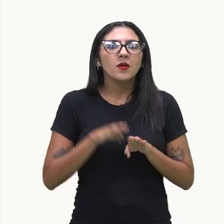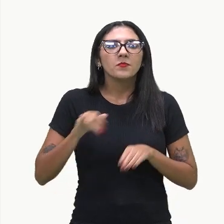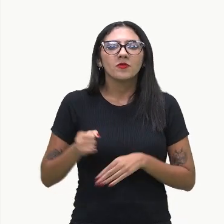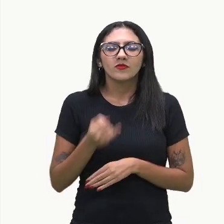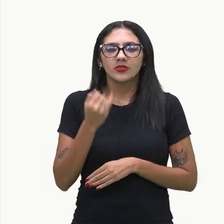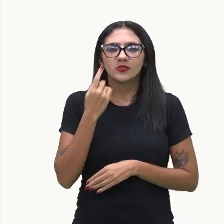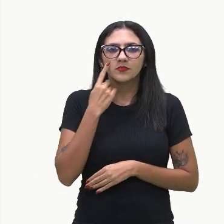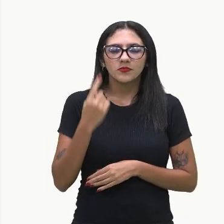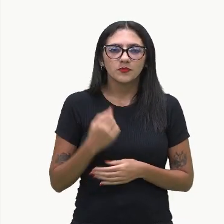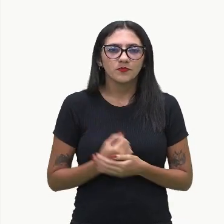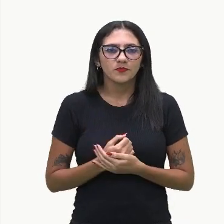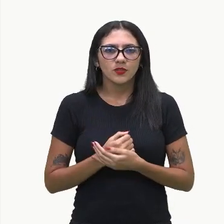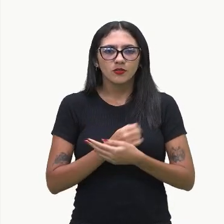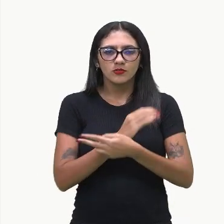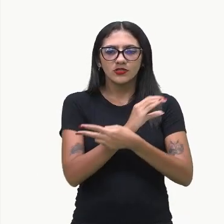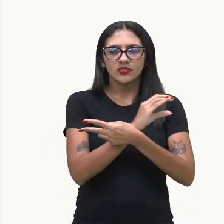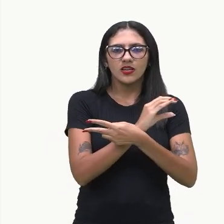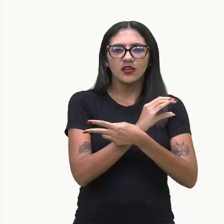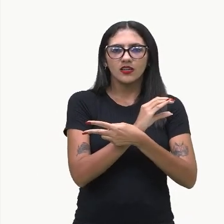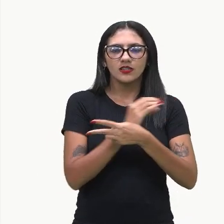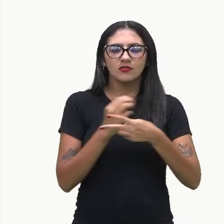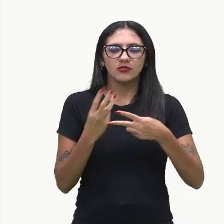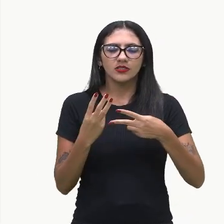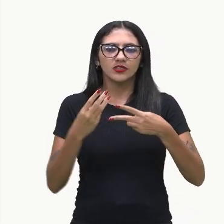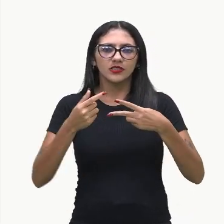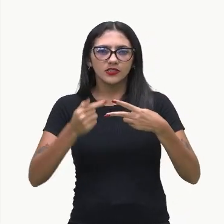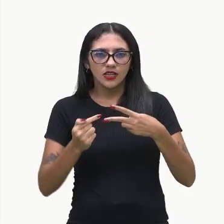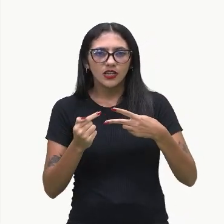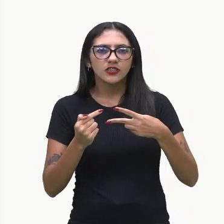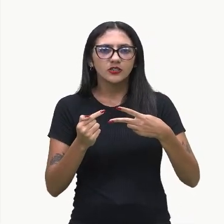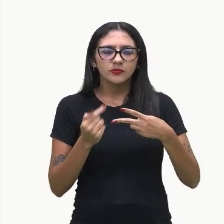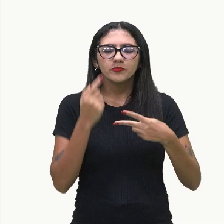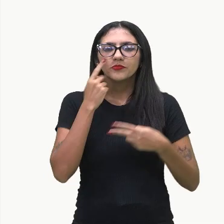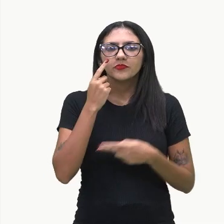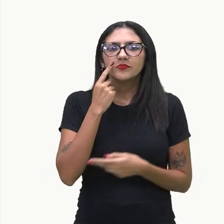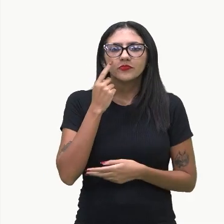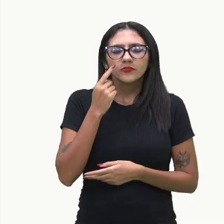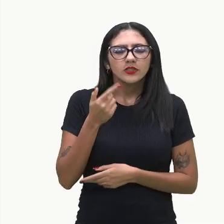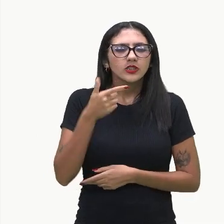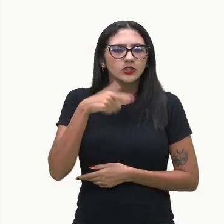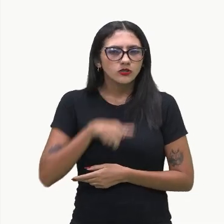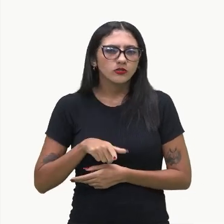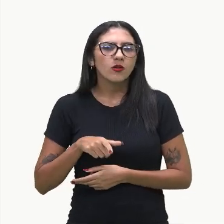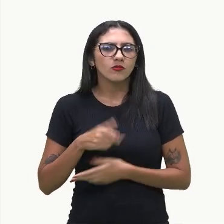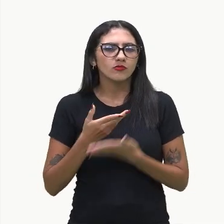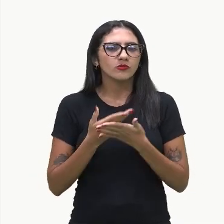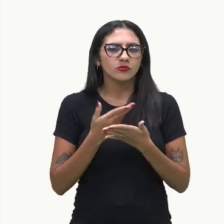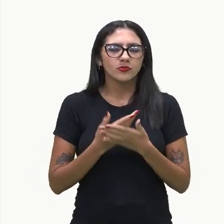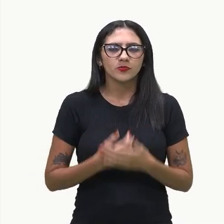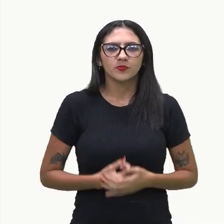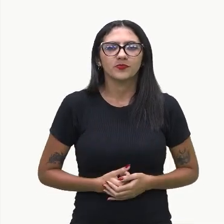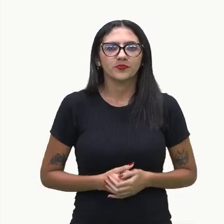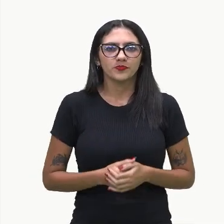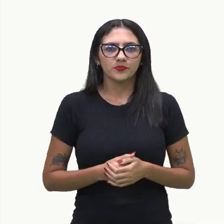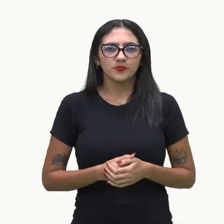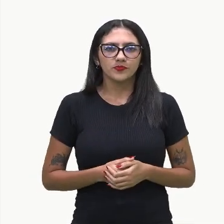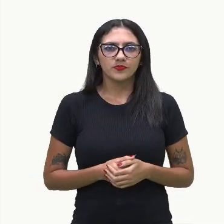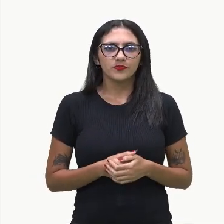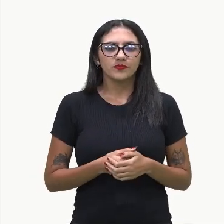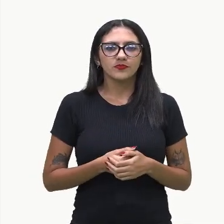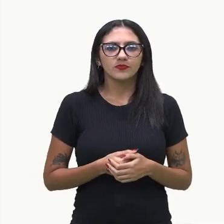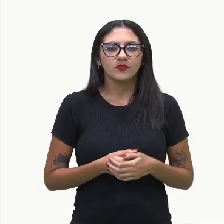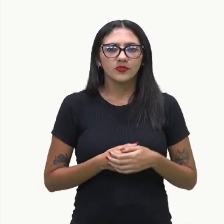o ângulo 37, vamos estudar mais um pouquinho sobre ângulos opostos pelo vértice. O ângulo